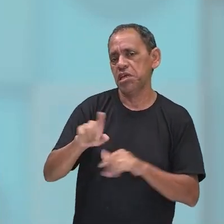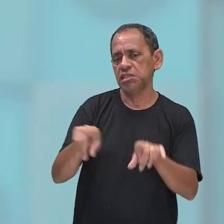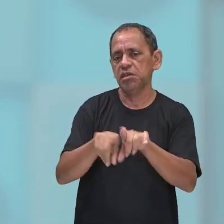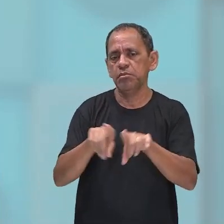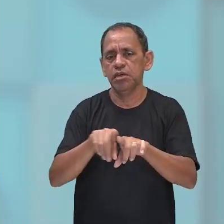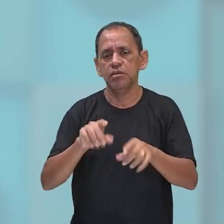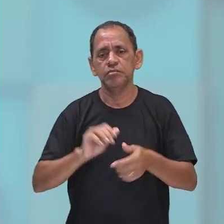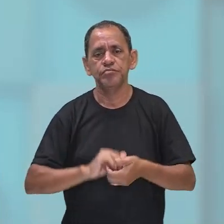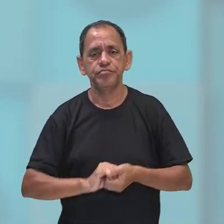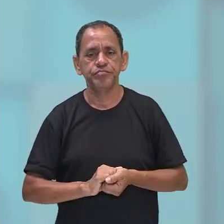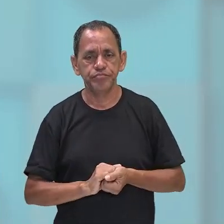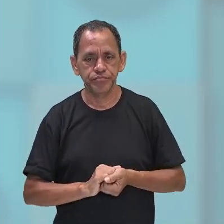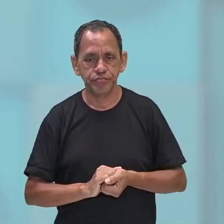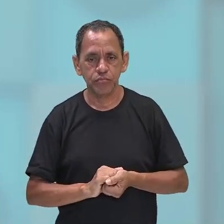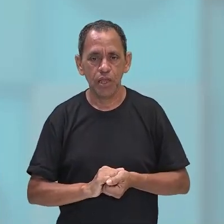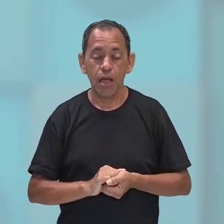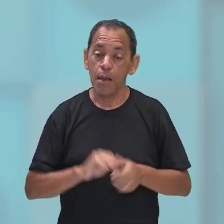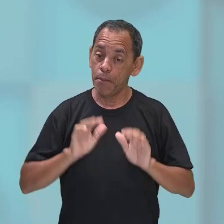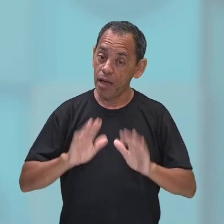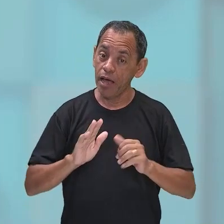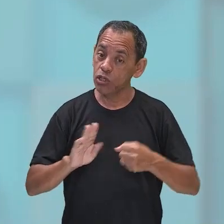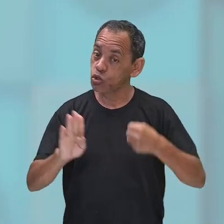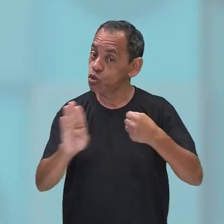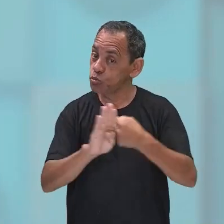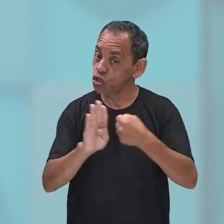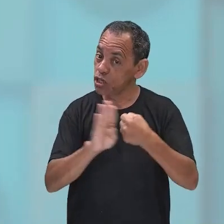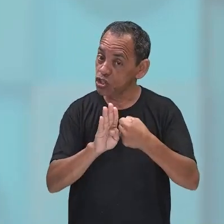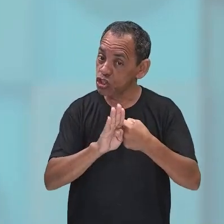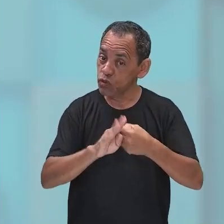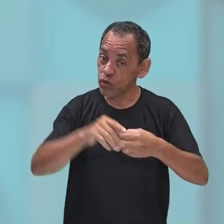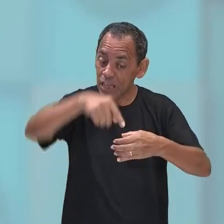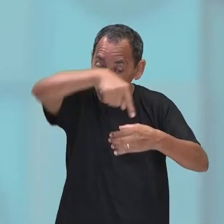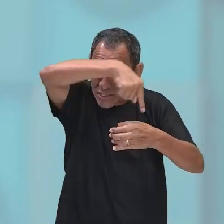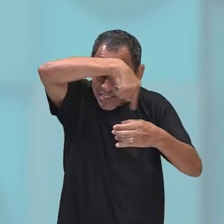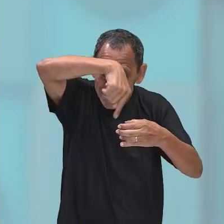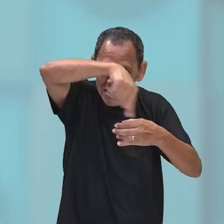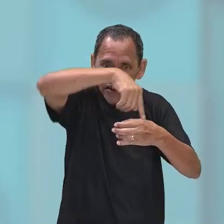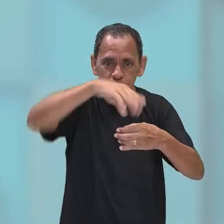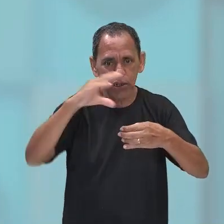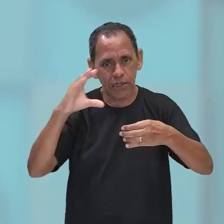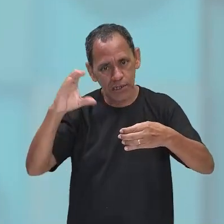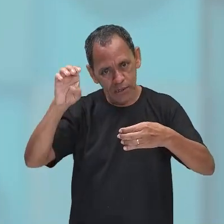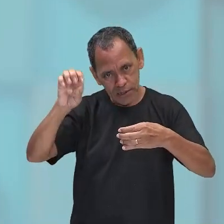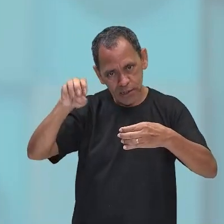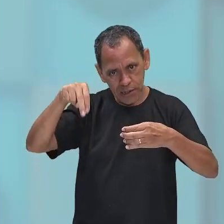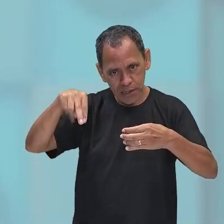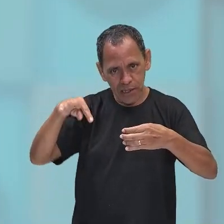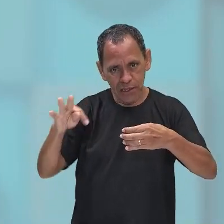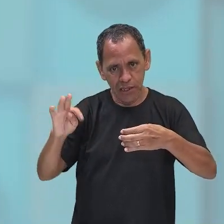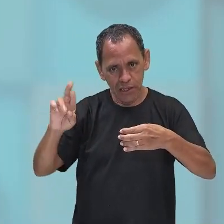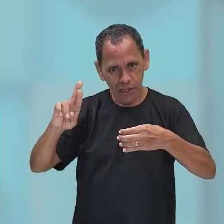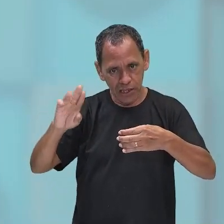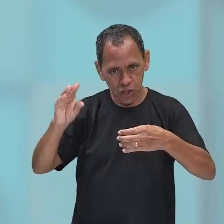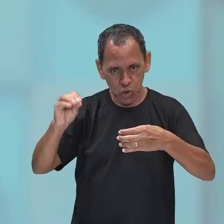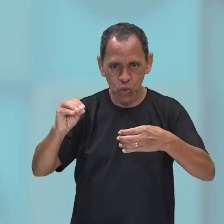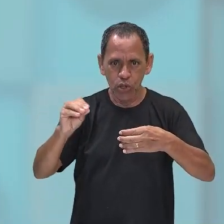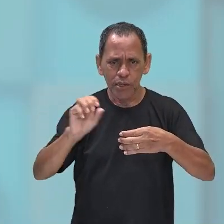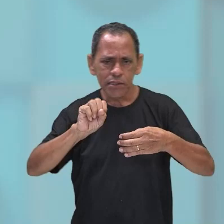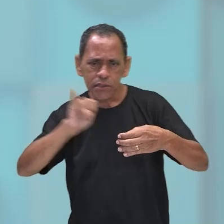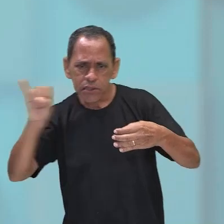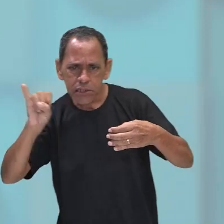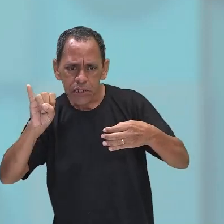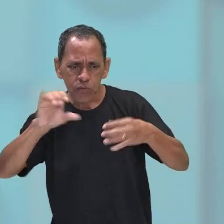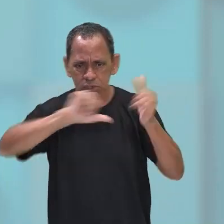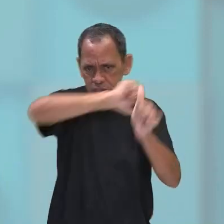Agora, um substantivo não. O substantivo ele é núcleo. Se você mexe no núcleo, você perde sentido, você perde